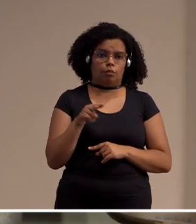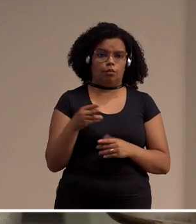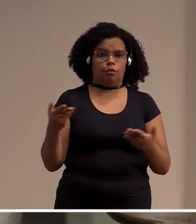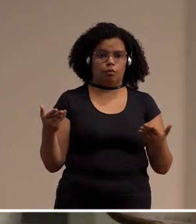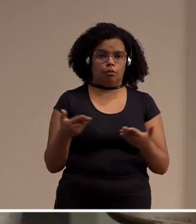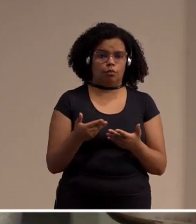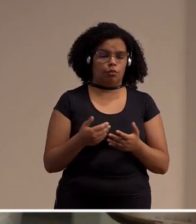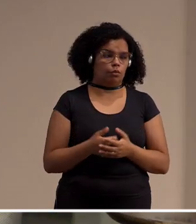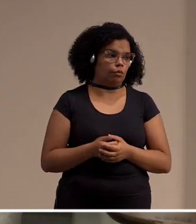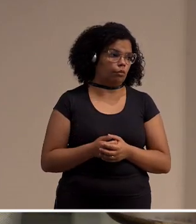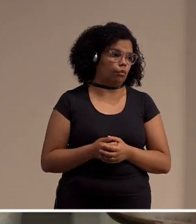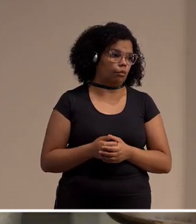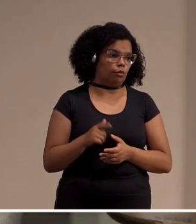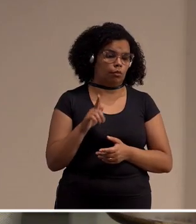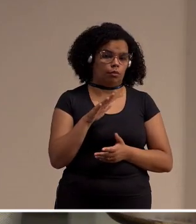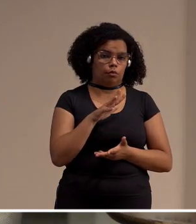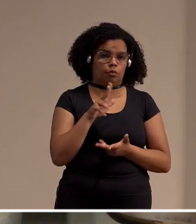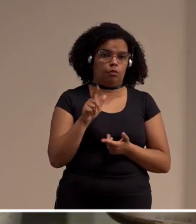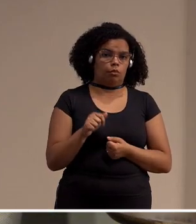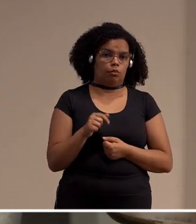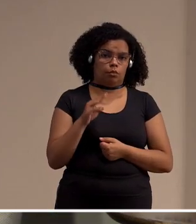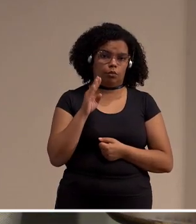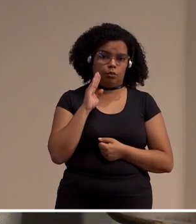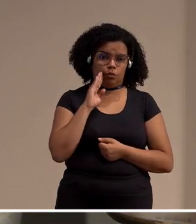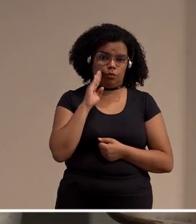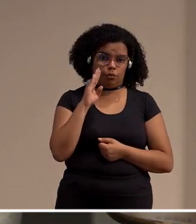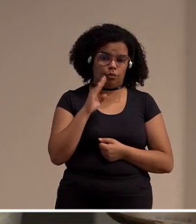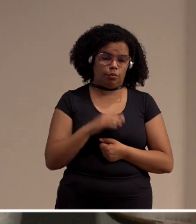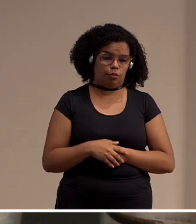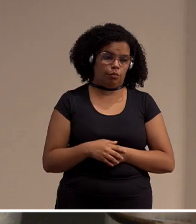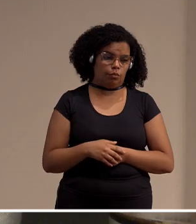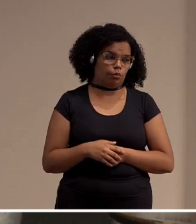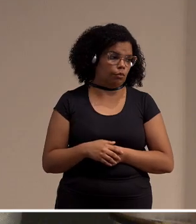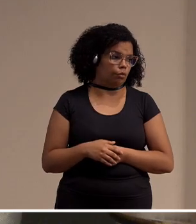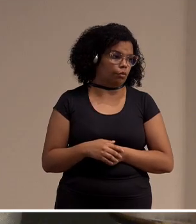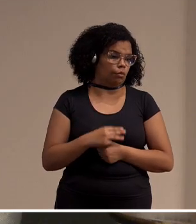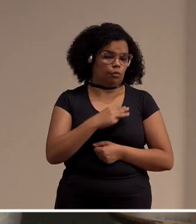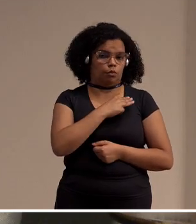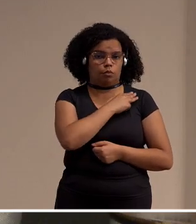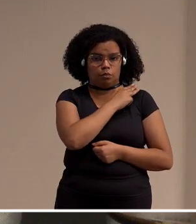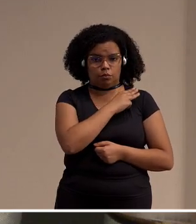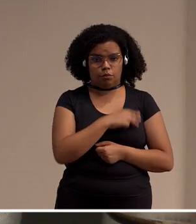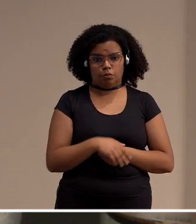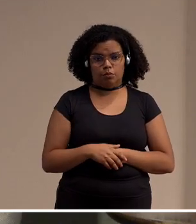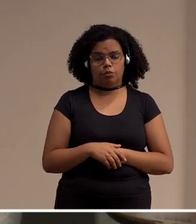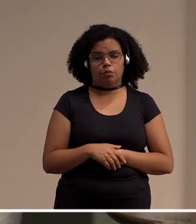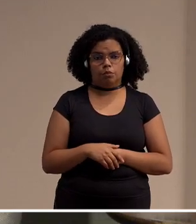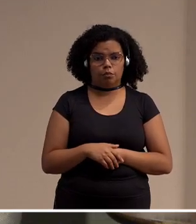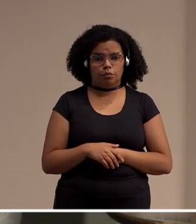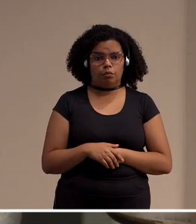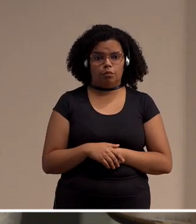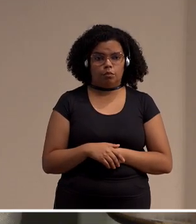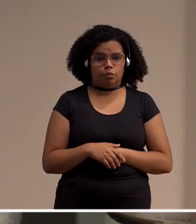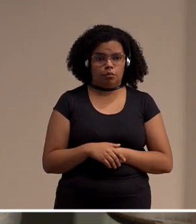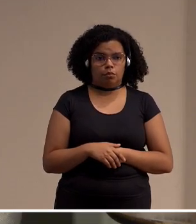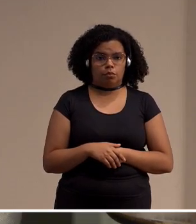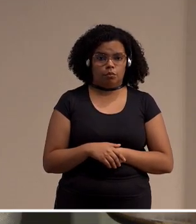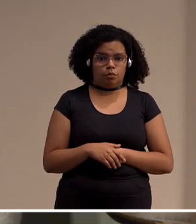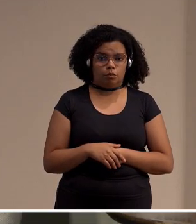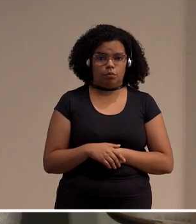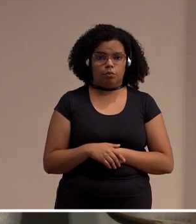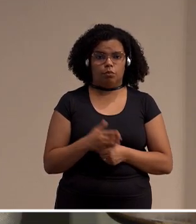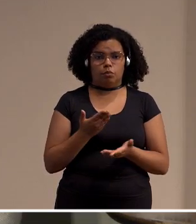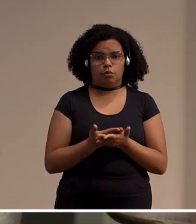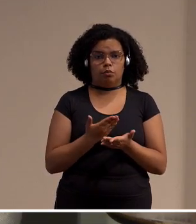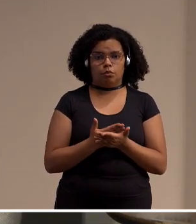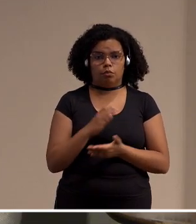atualidade é um geógrafo militar, né, tem formação em geografia militar, e o estudo de